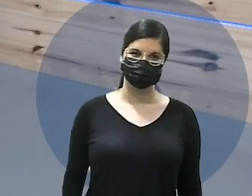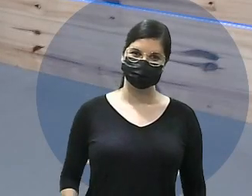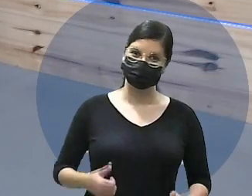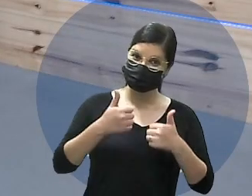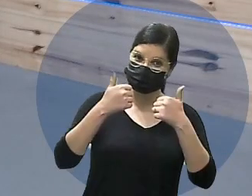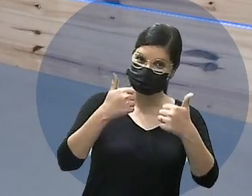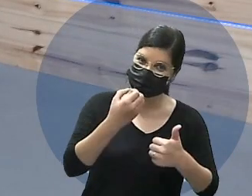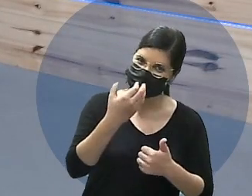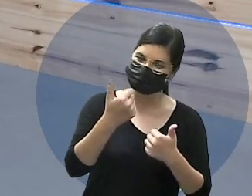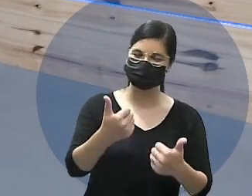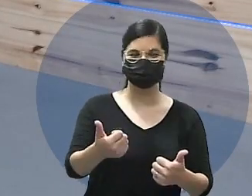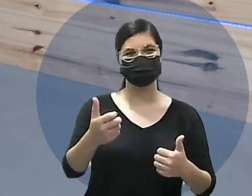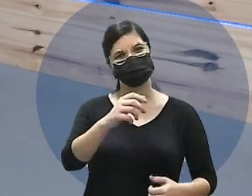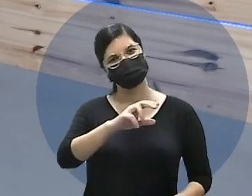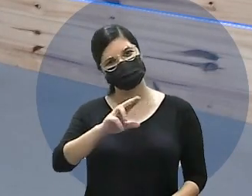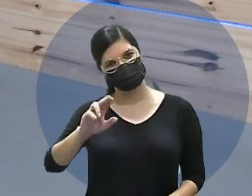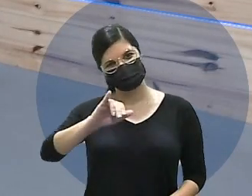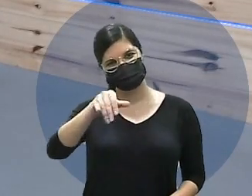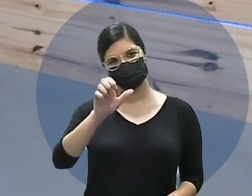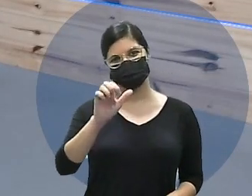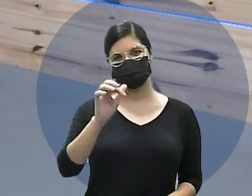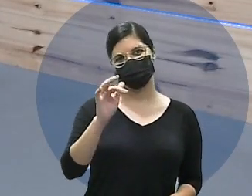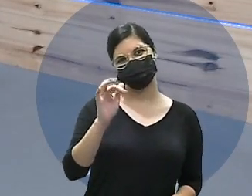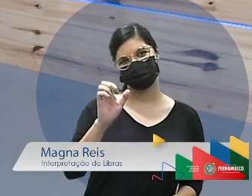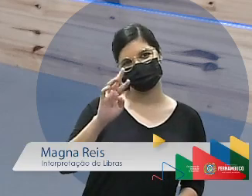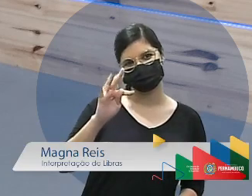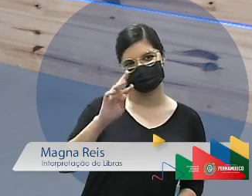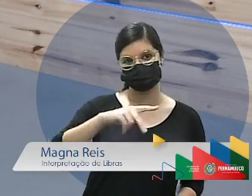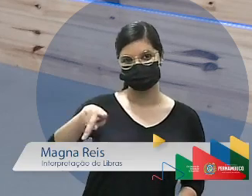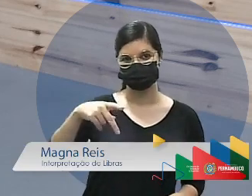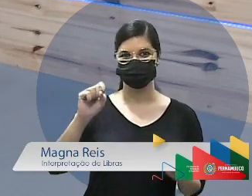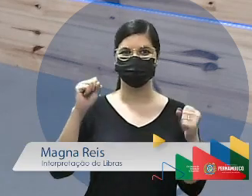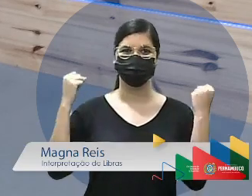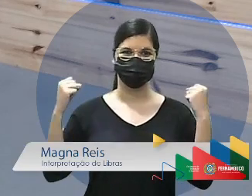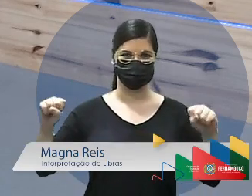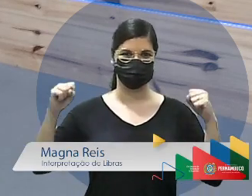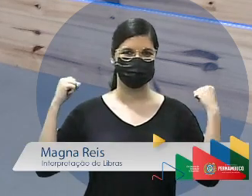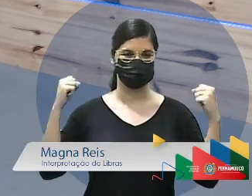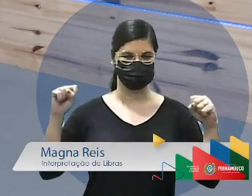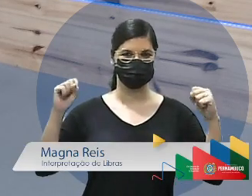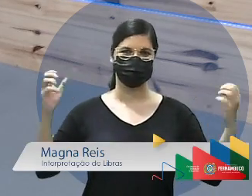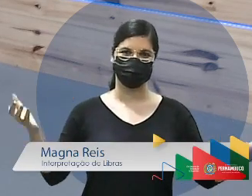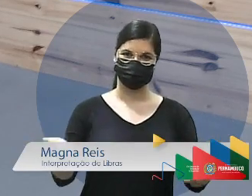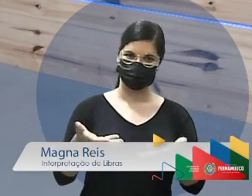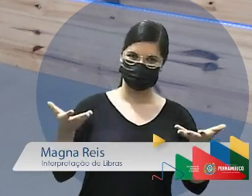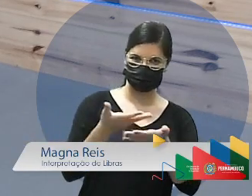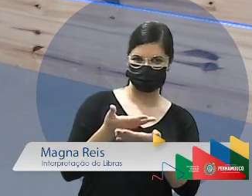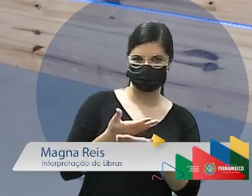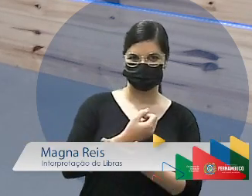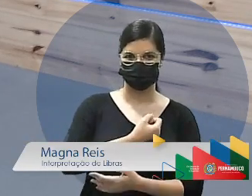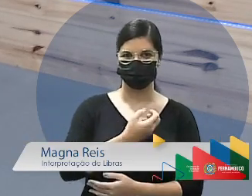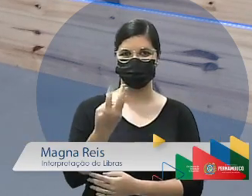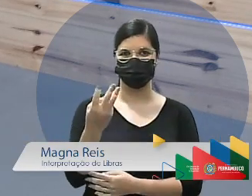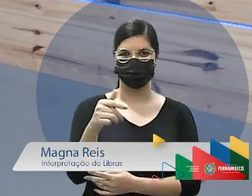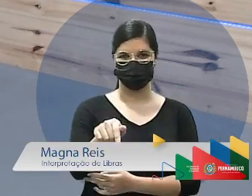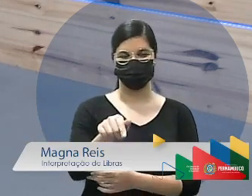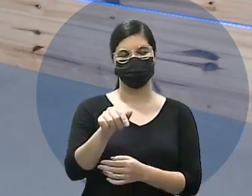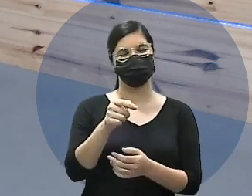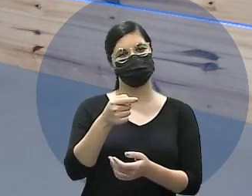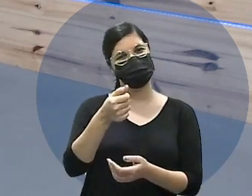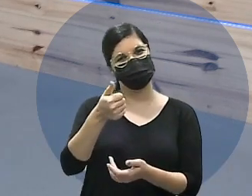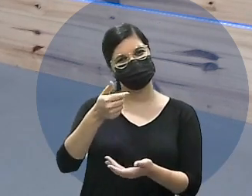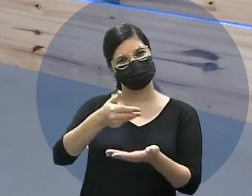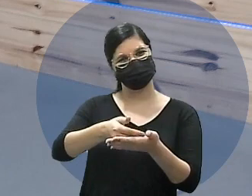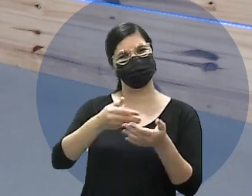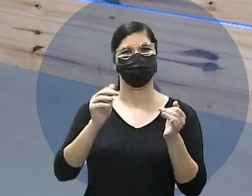fala galera tudo bem mas é ficar Campos Eu sou professor de Educação Física Estamos na sala de número 37 tá quase